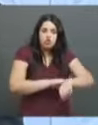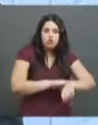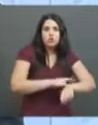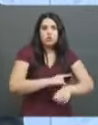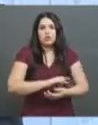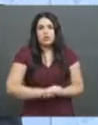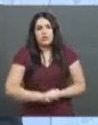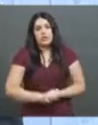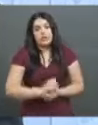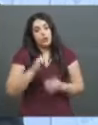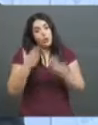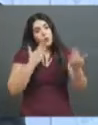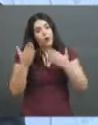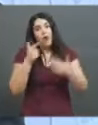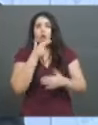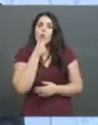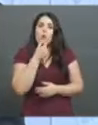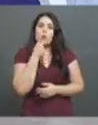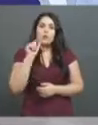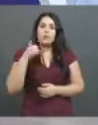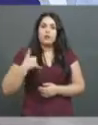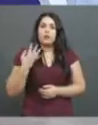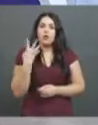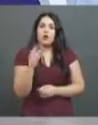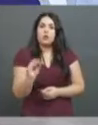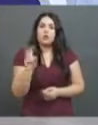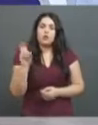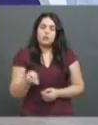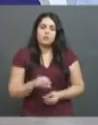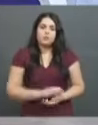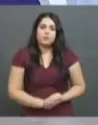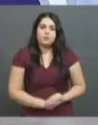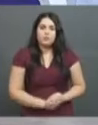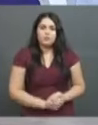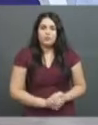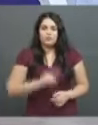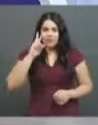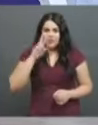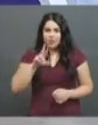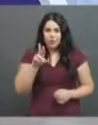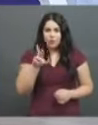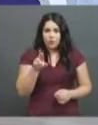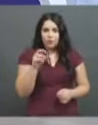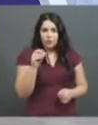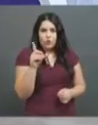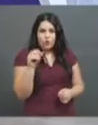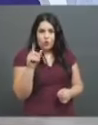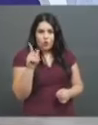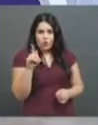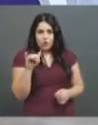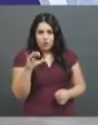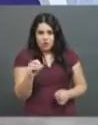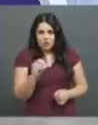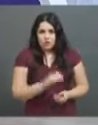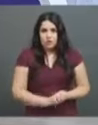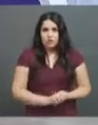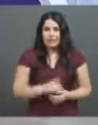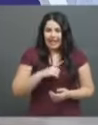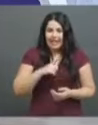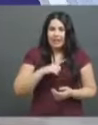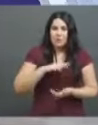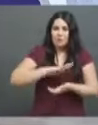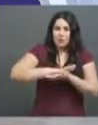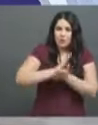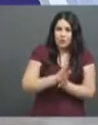40, 50 anos. E nesse ponto de vista urológico, ainda há certo preconceito, doutor, dos homens se cuidarem,